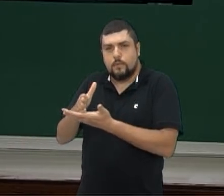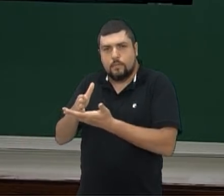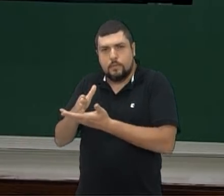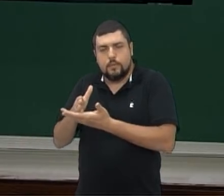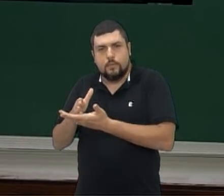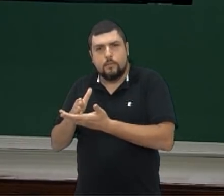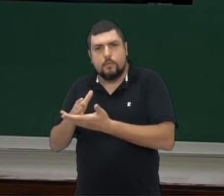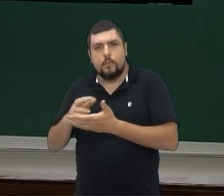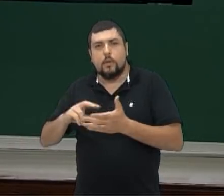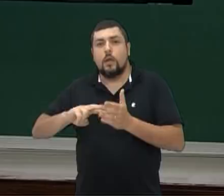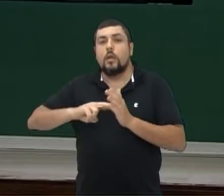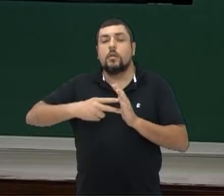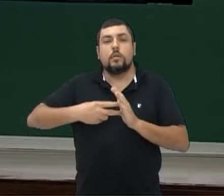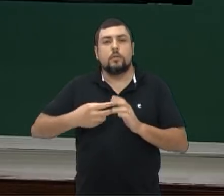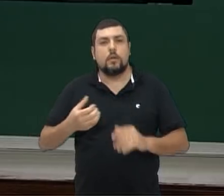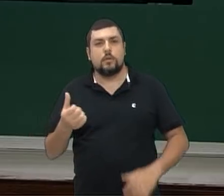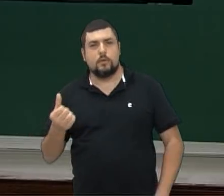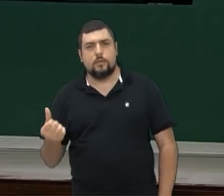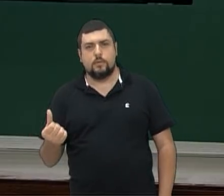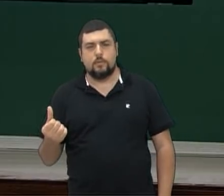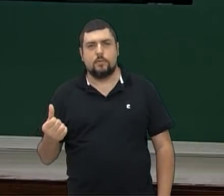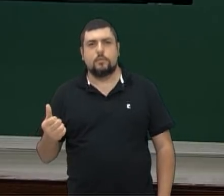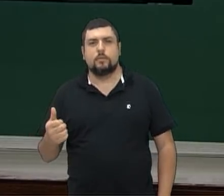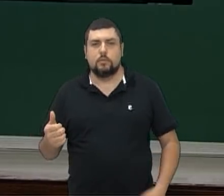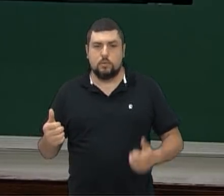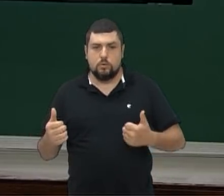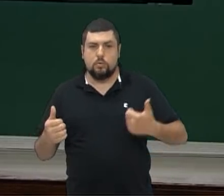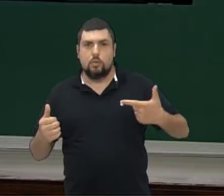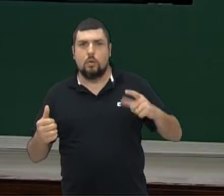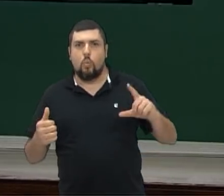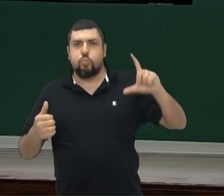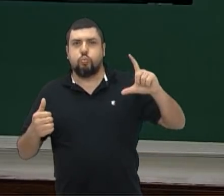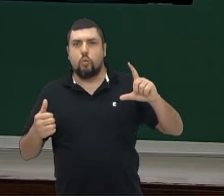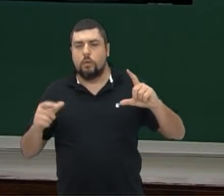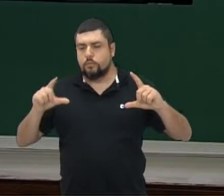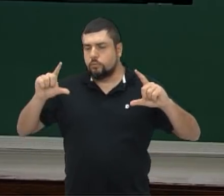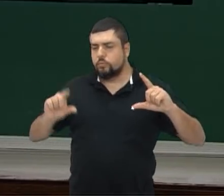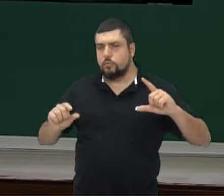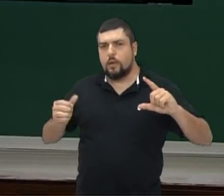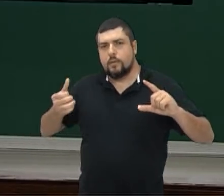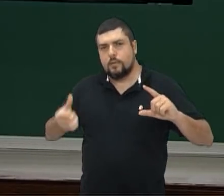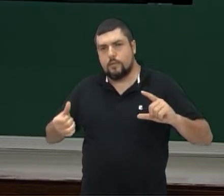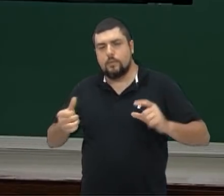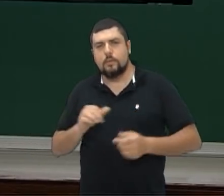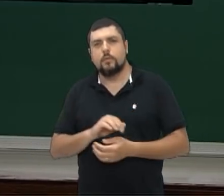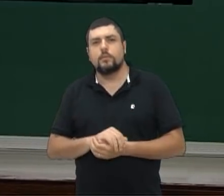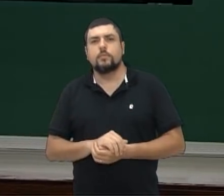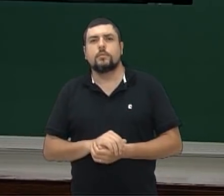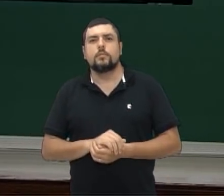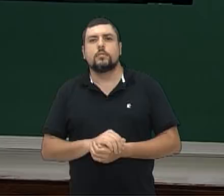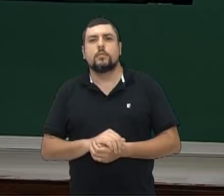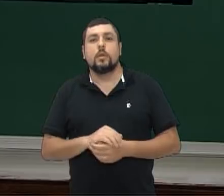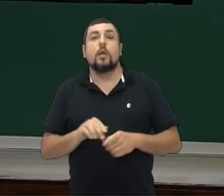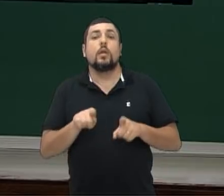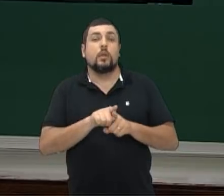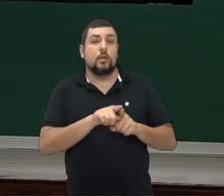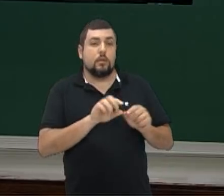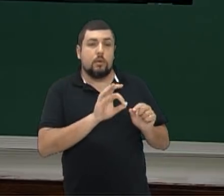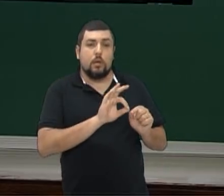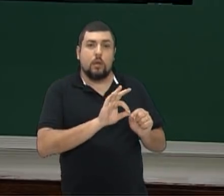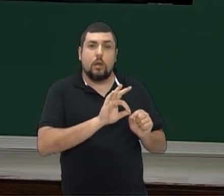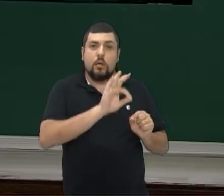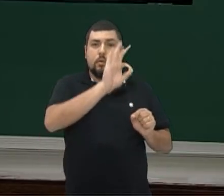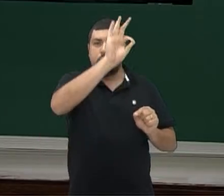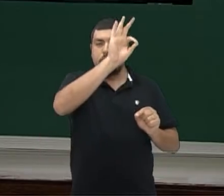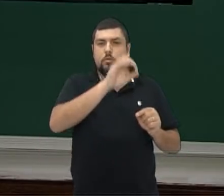seja, 6 centímetros. E a mesma proporção está na sua altura. A